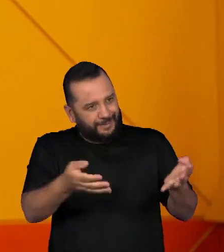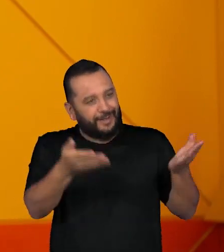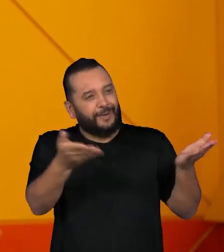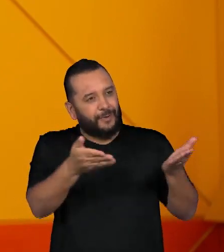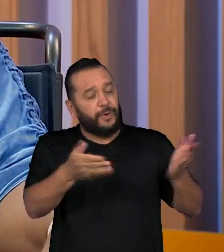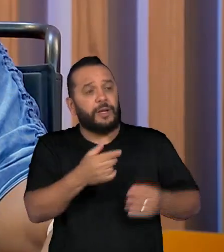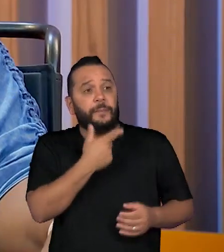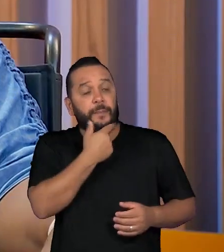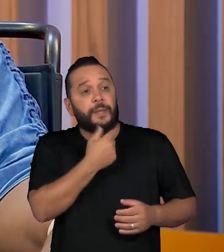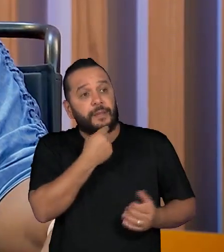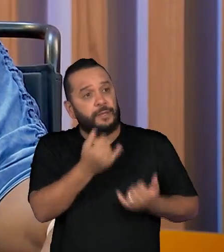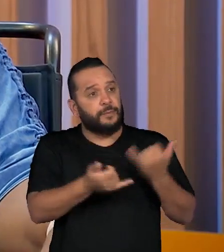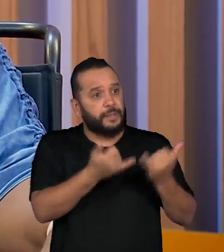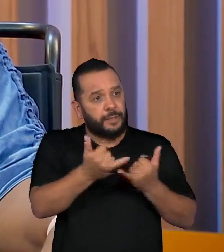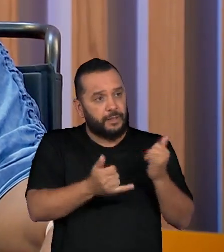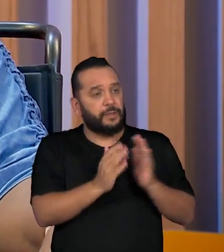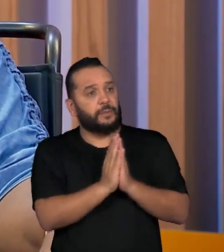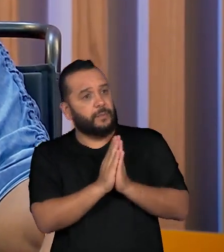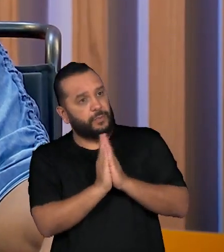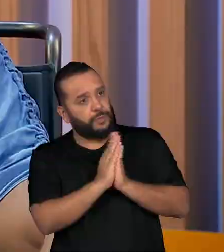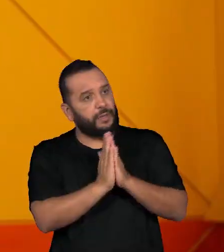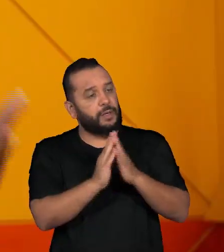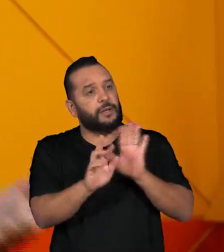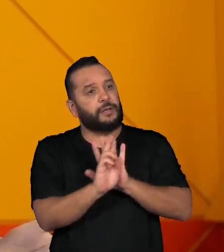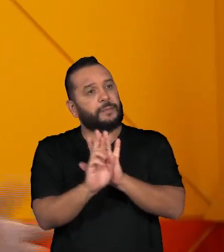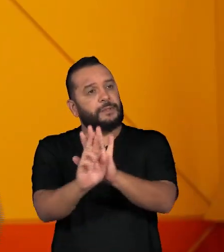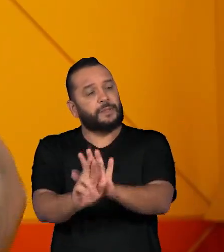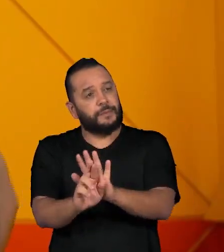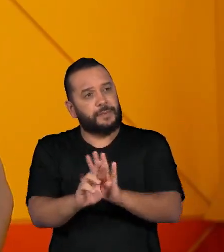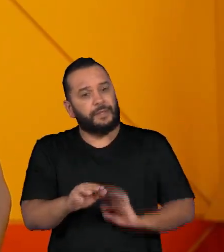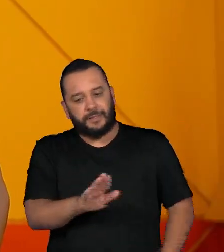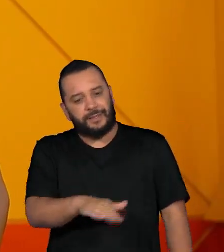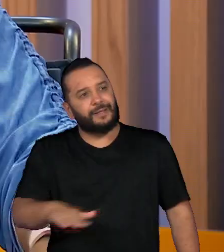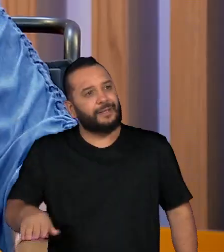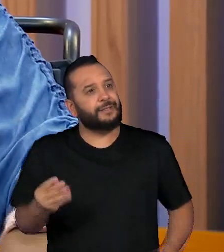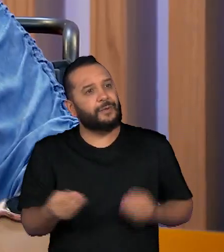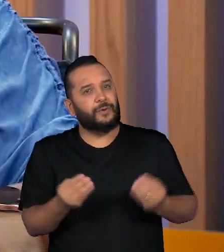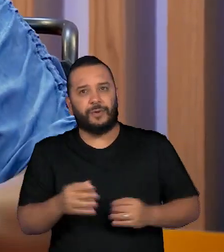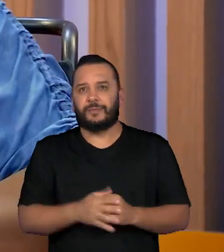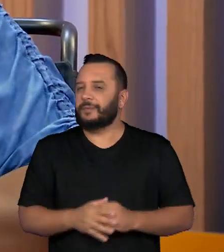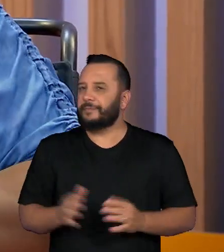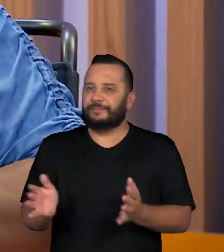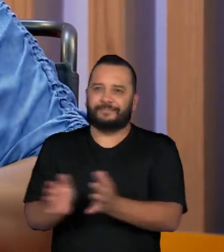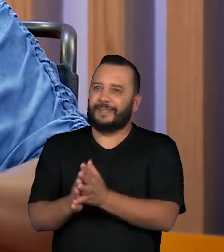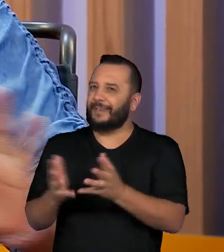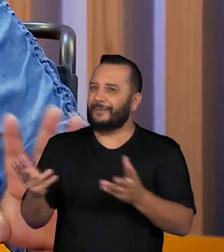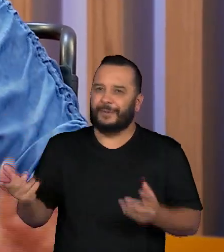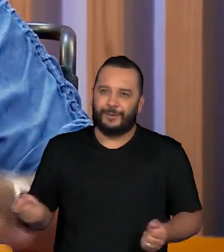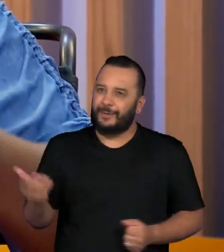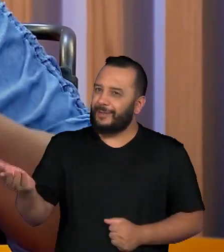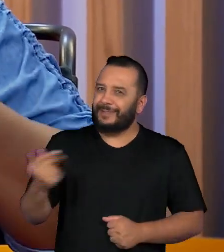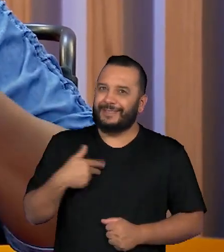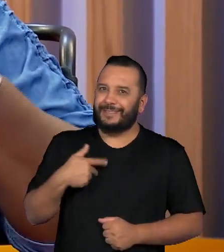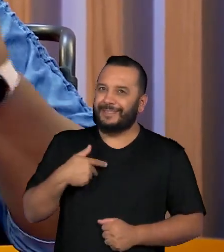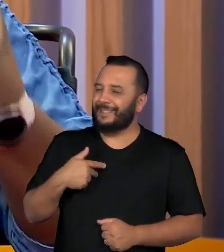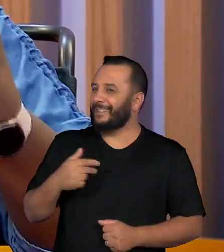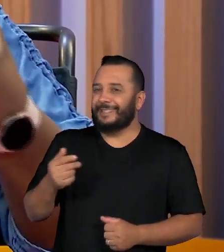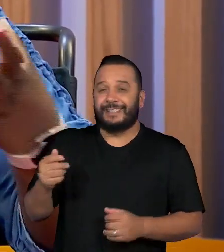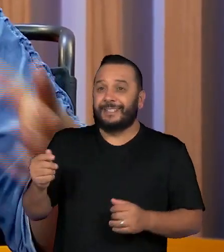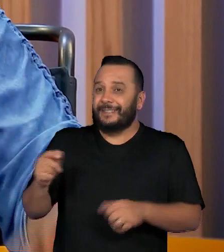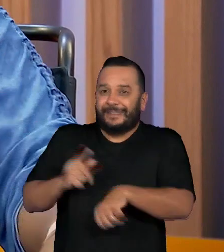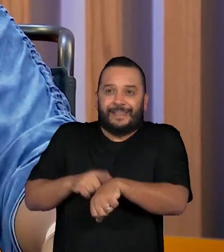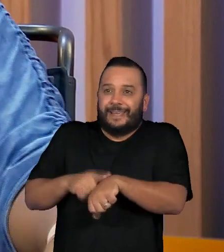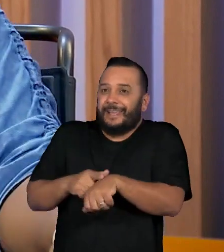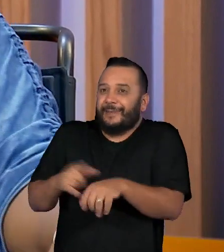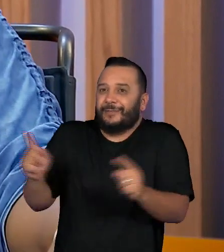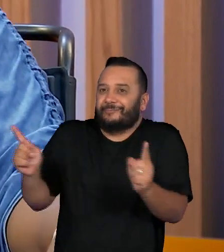brincando com bonecas, a representatividade na infância. Quero te ouvir sobre isso. Não, é incrível. Assim, muitas coisas. Como a gente não tem tanto